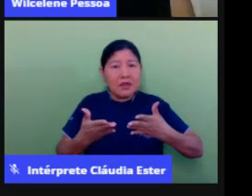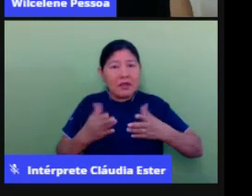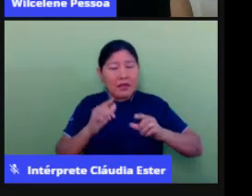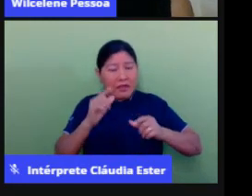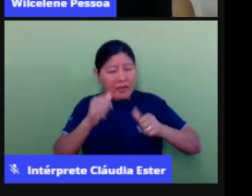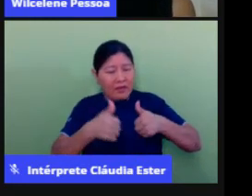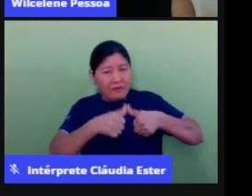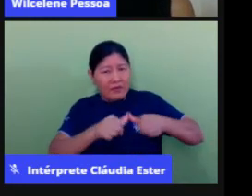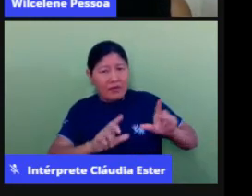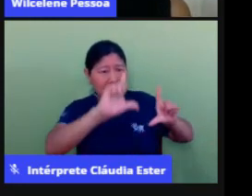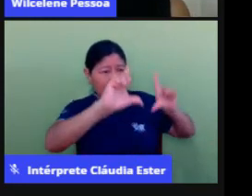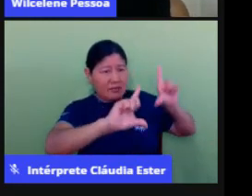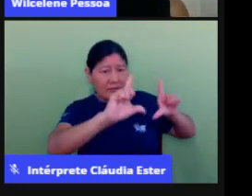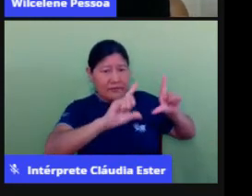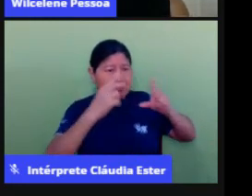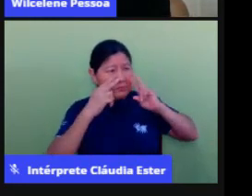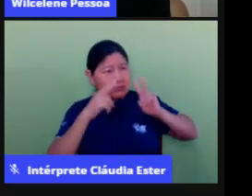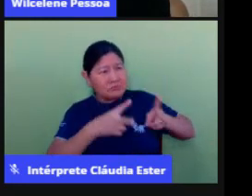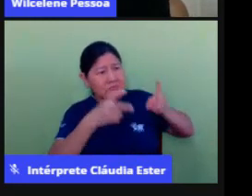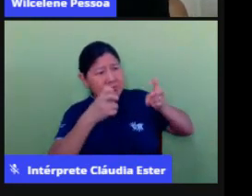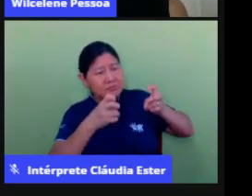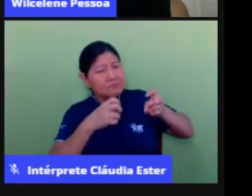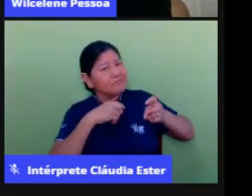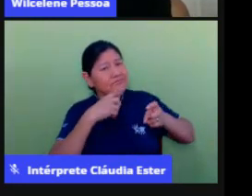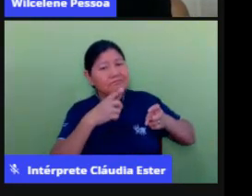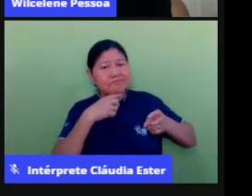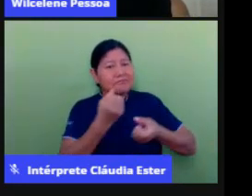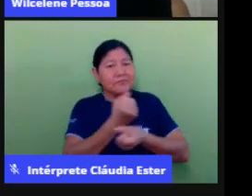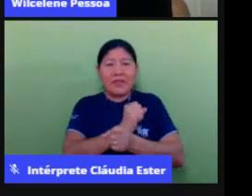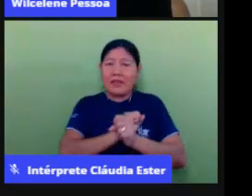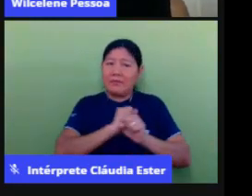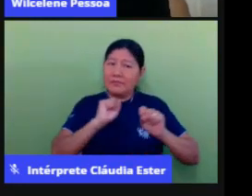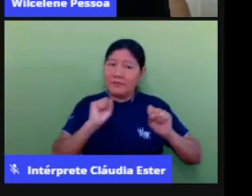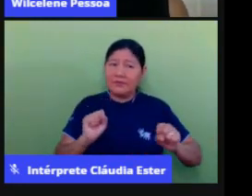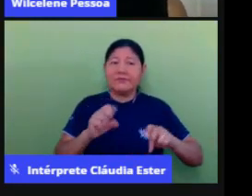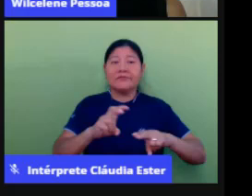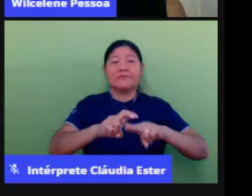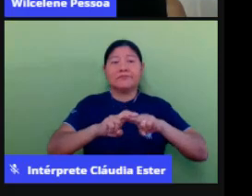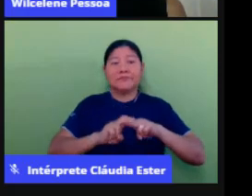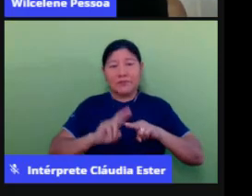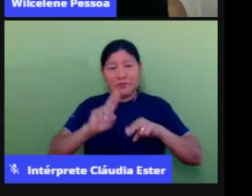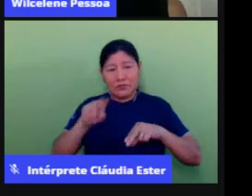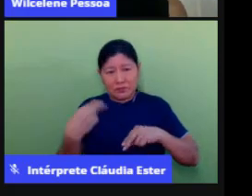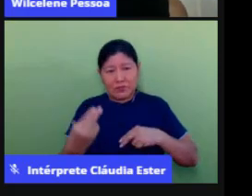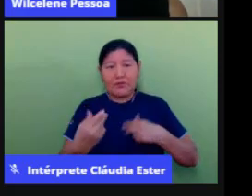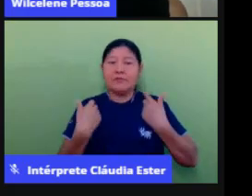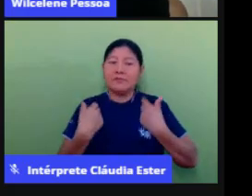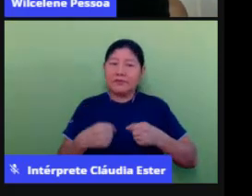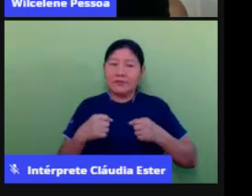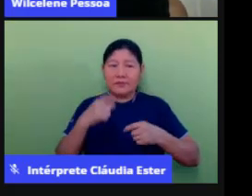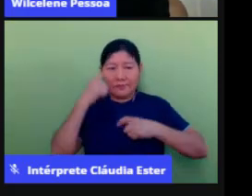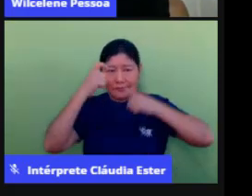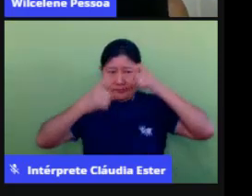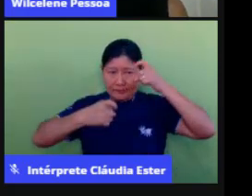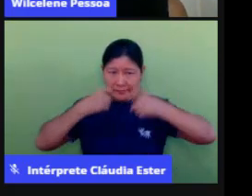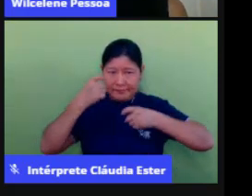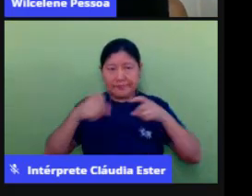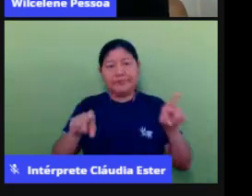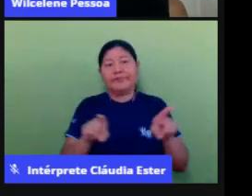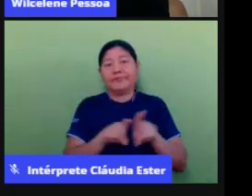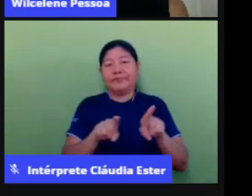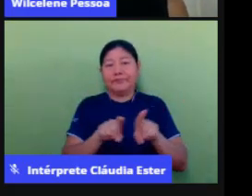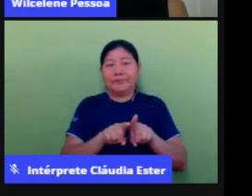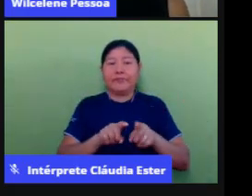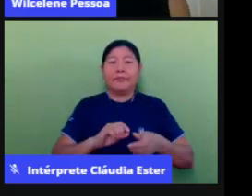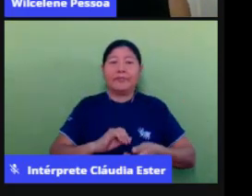aprendizado significativo para ela. Então, é importante que nós levemos isso em conta. Pode passar. Por